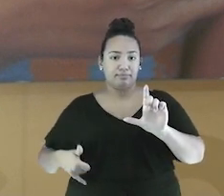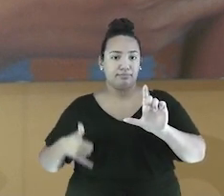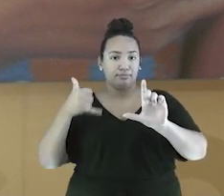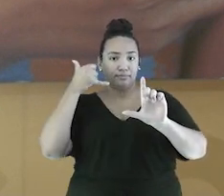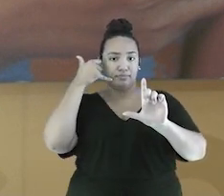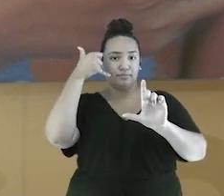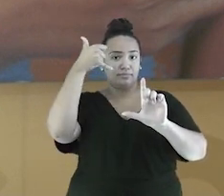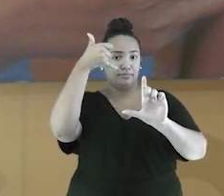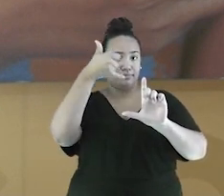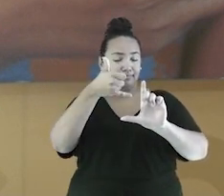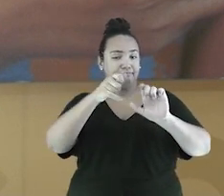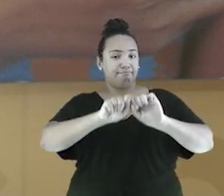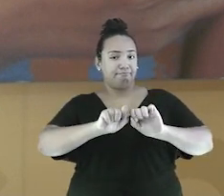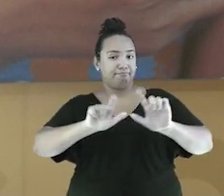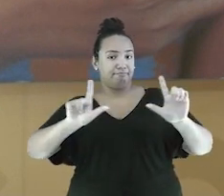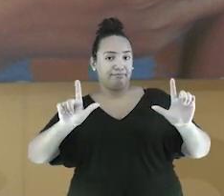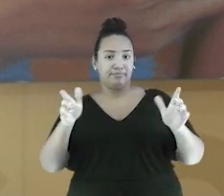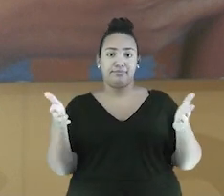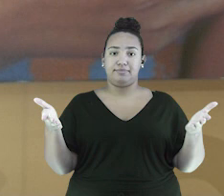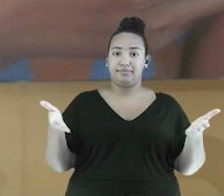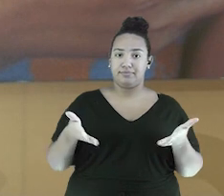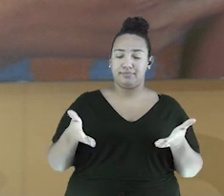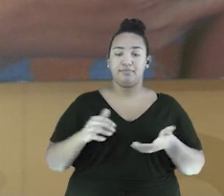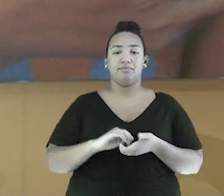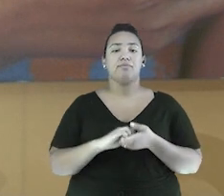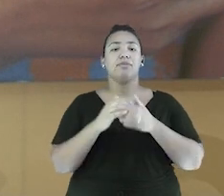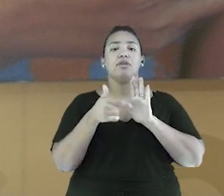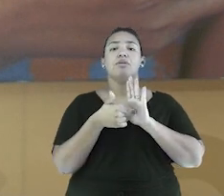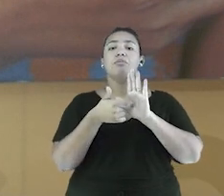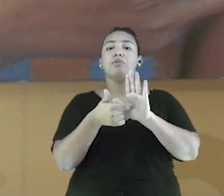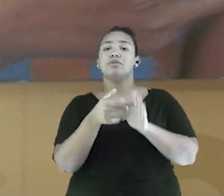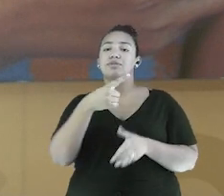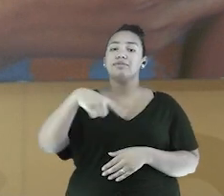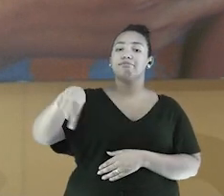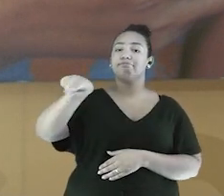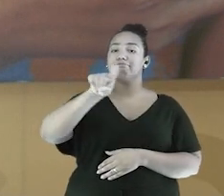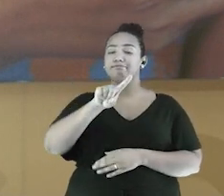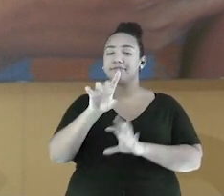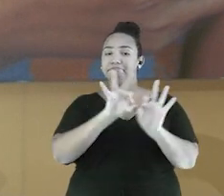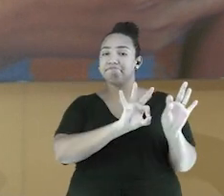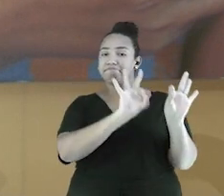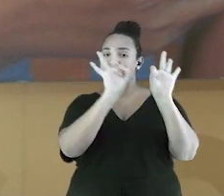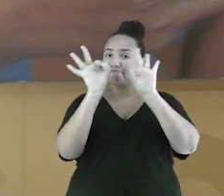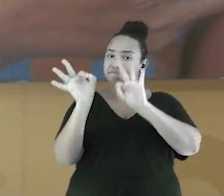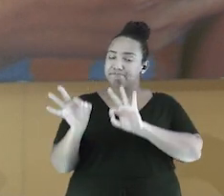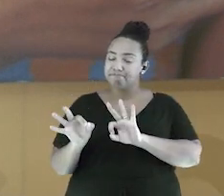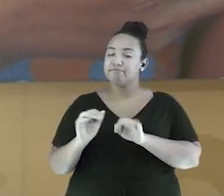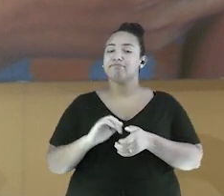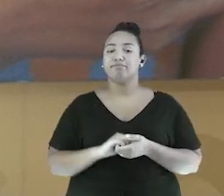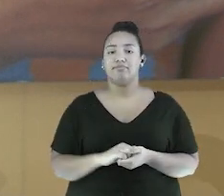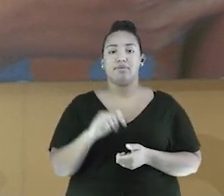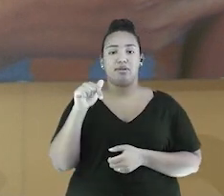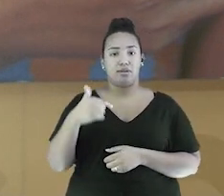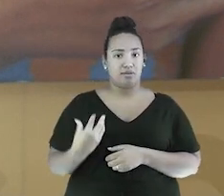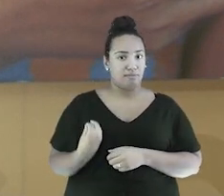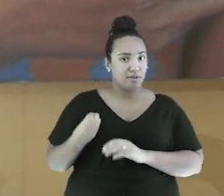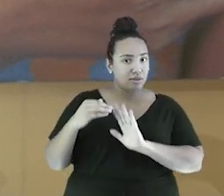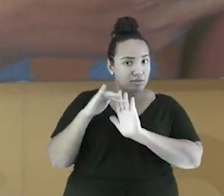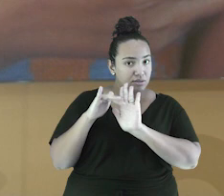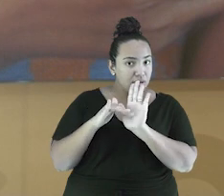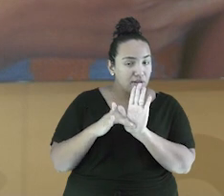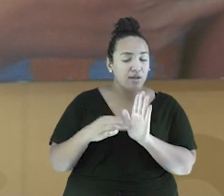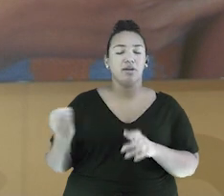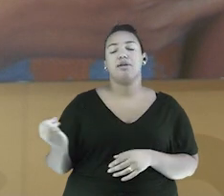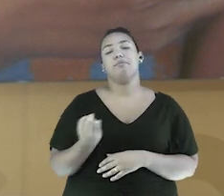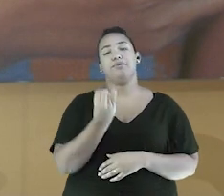Code que está aparecendo aqui na sua tela e mostra para a gente que vocês estão nos assistindo. Esse registro é muito